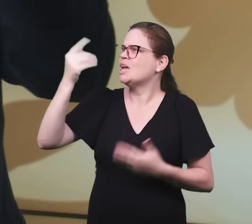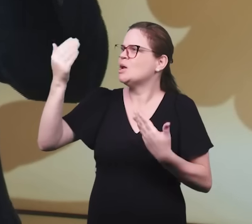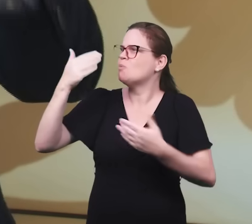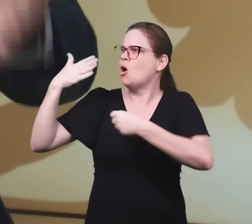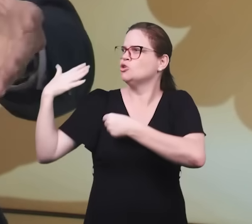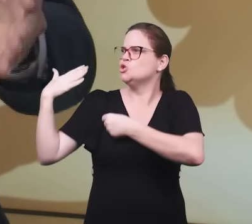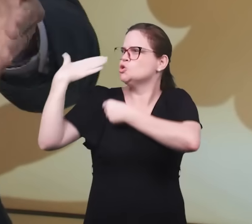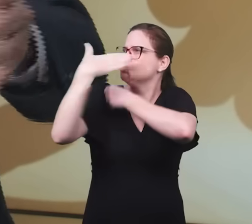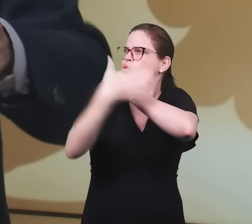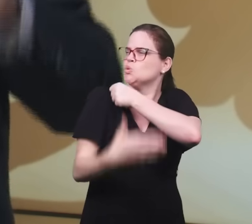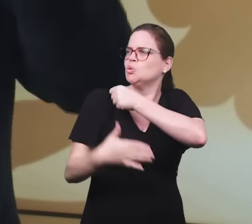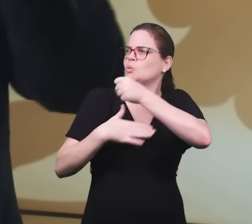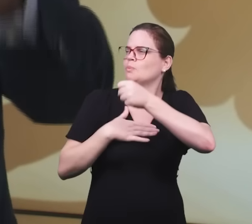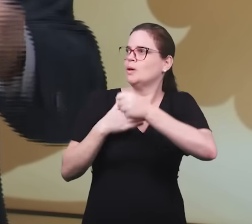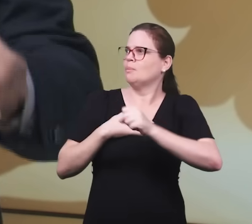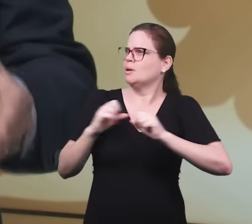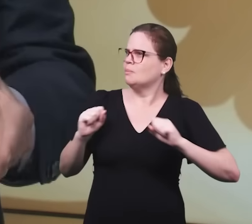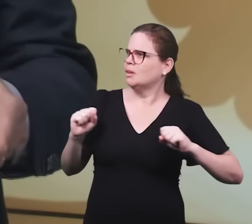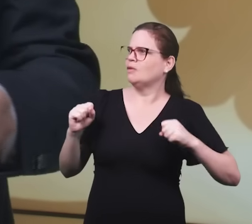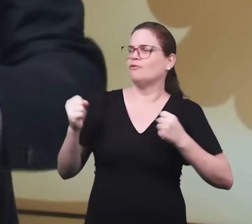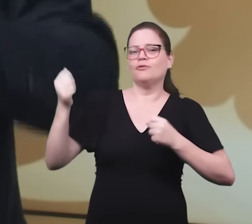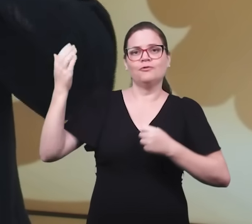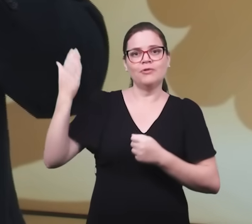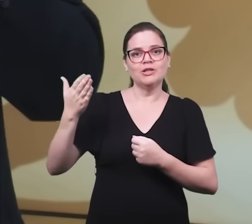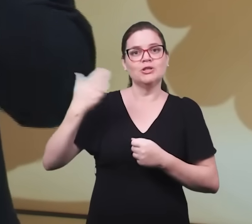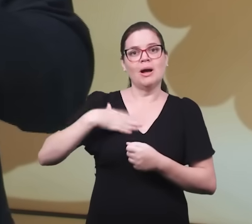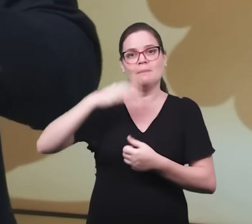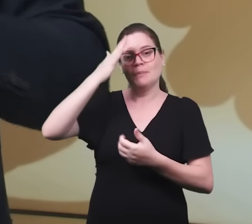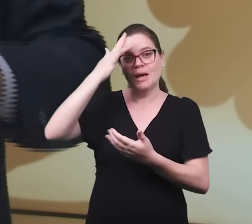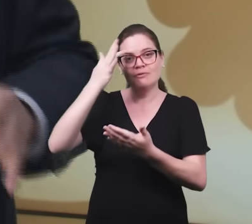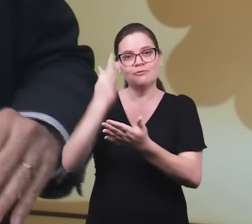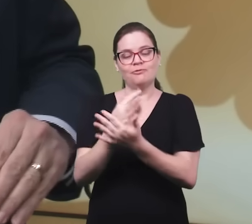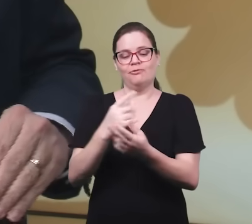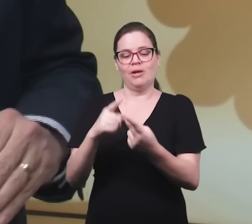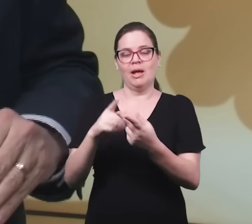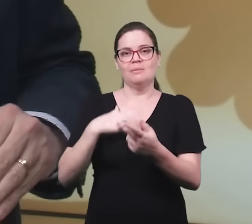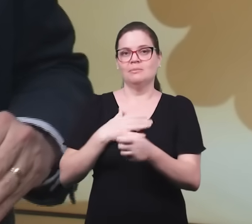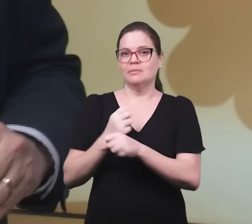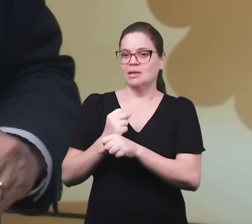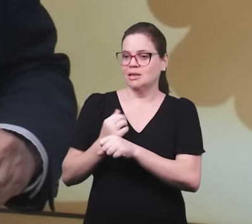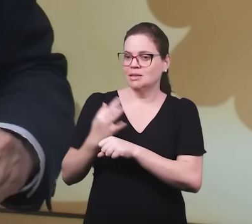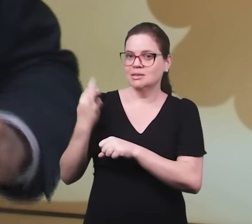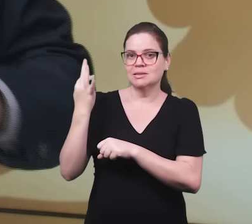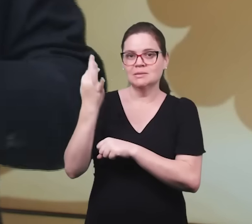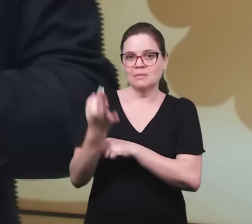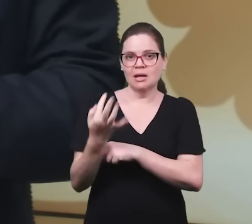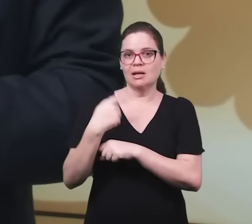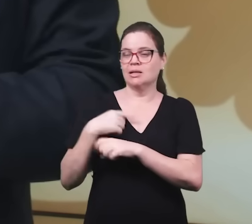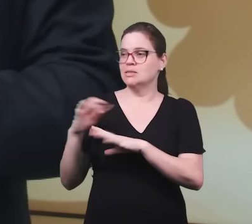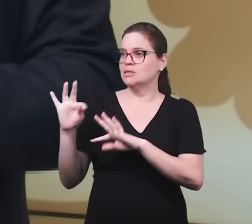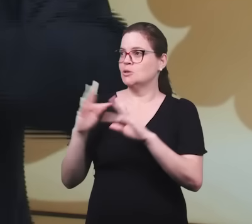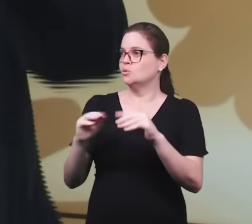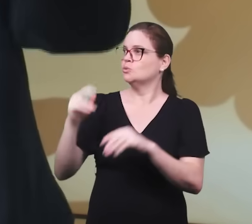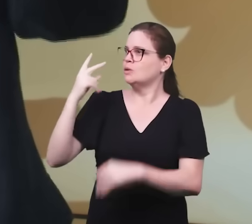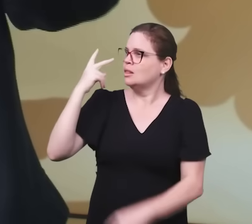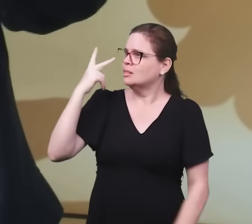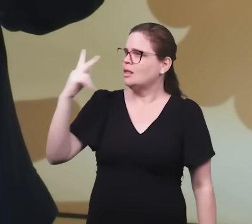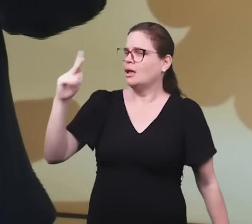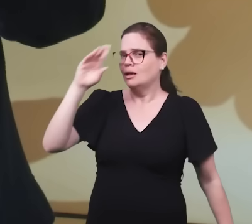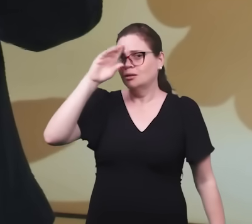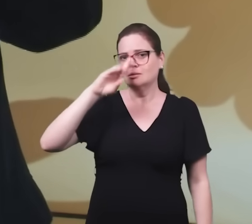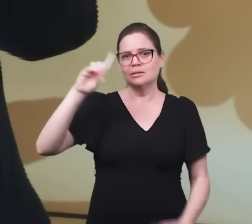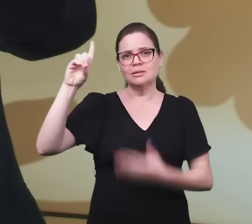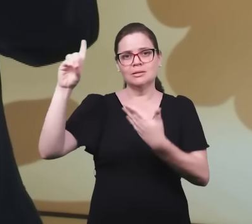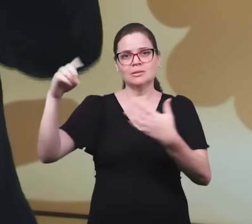minha confiança, a minha esperança, tudo está no Senhor Deus Todo-Poderoso,